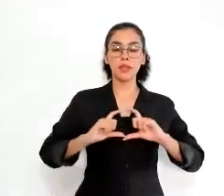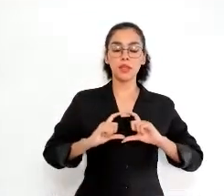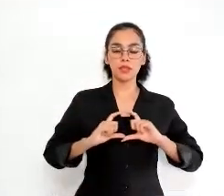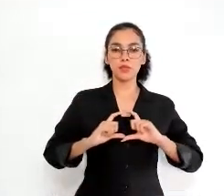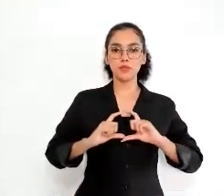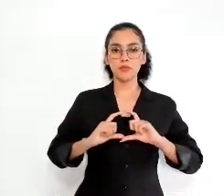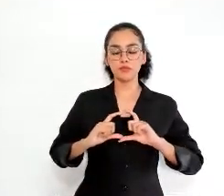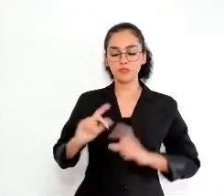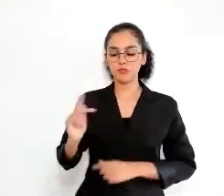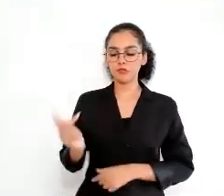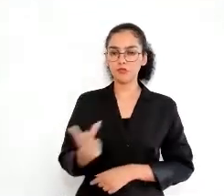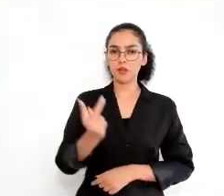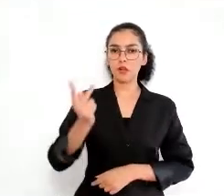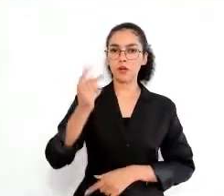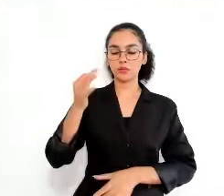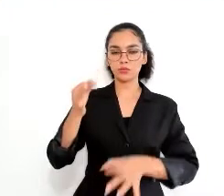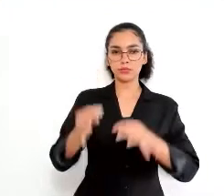Judiciário,